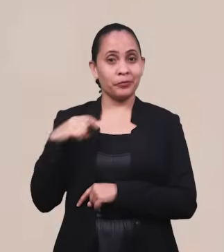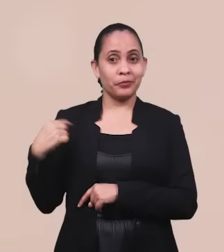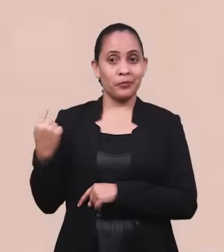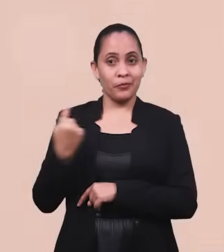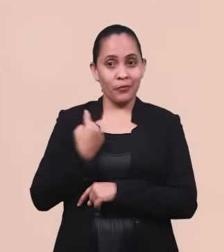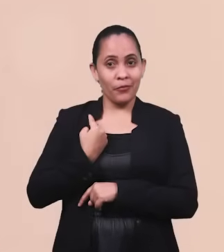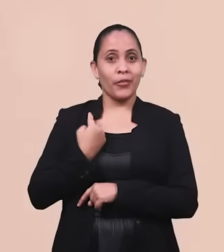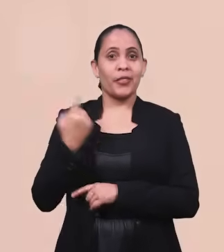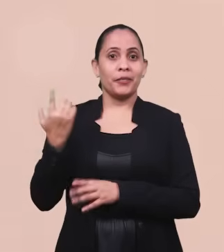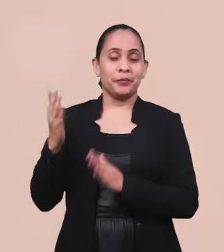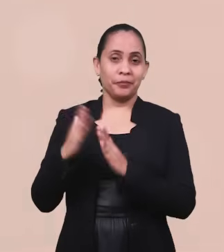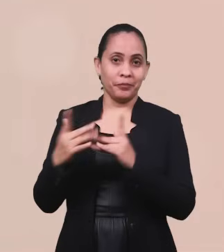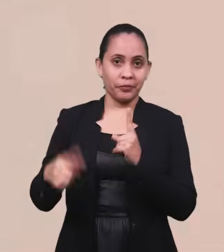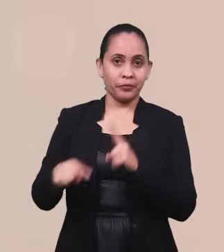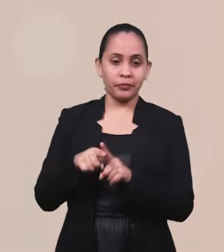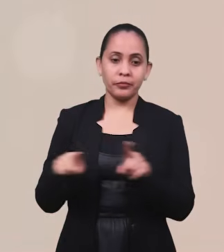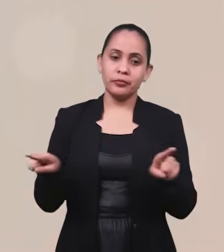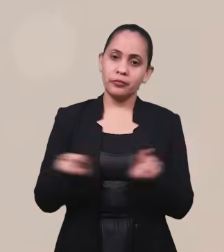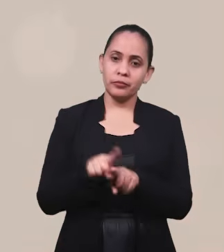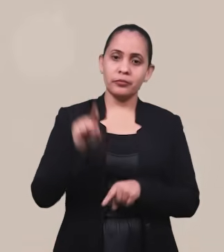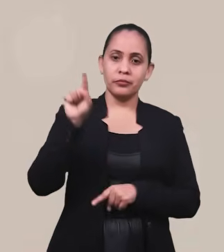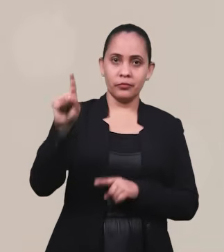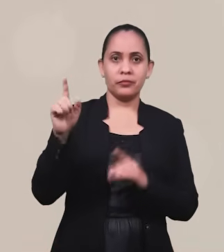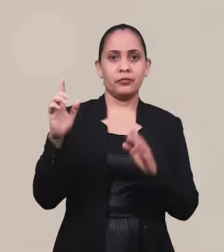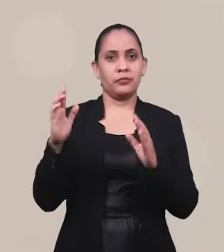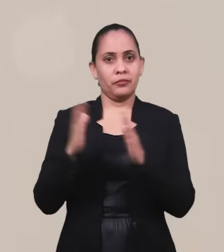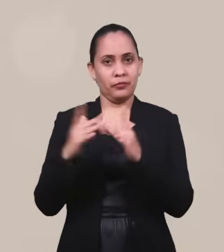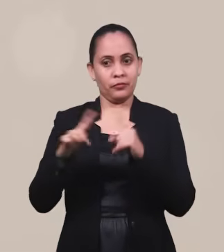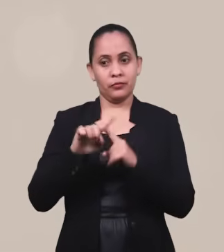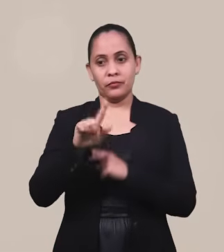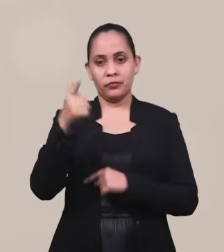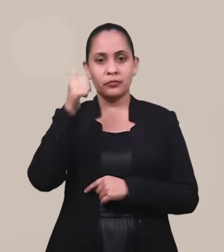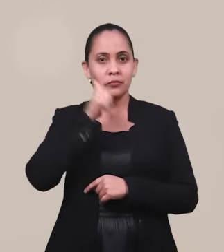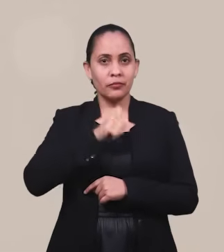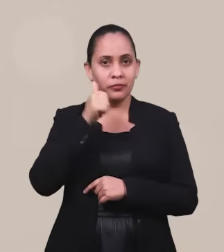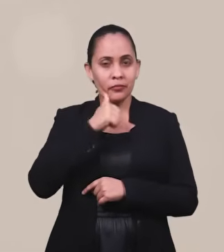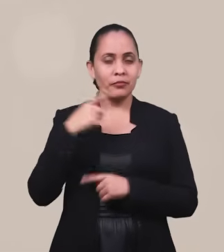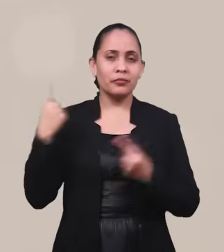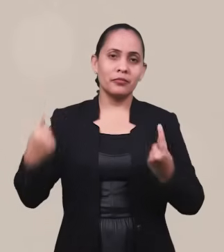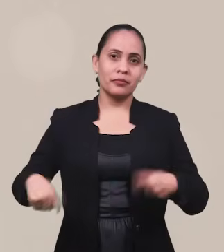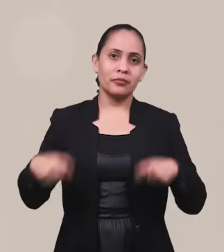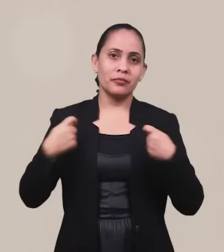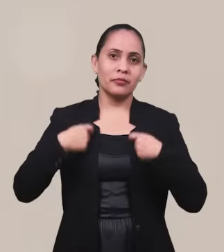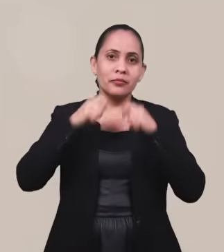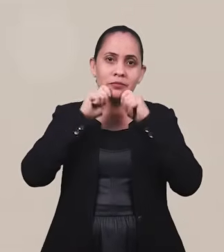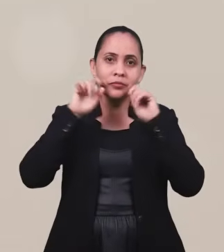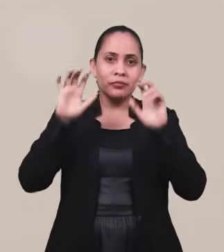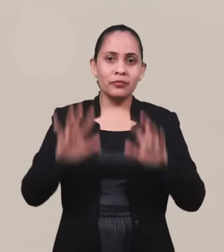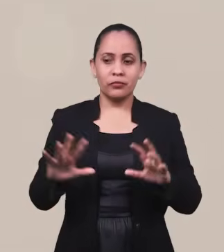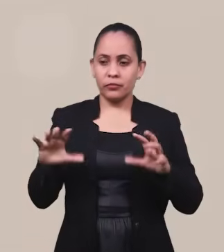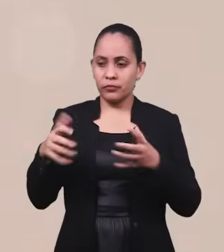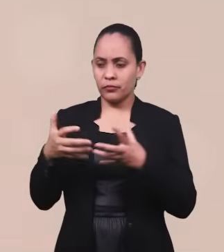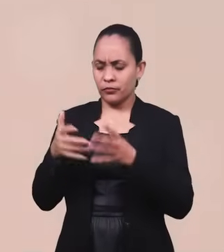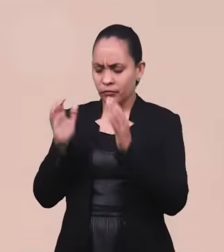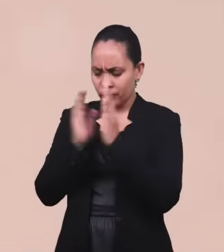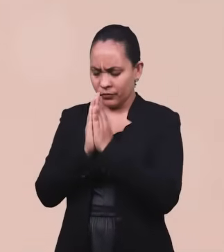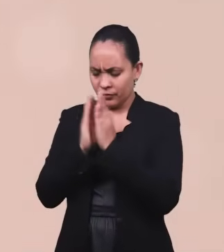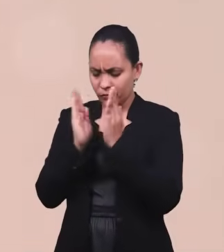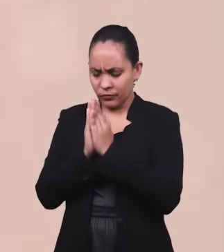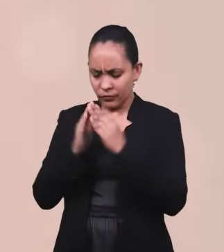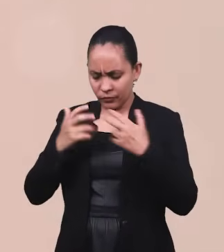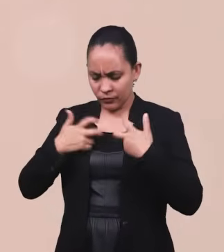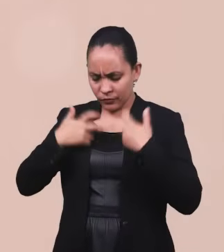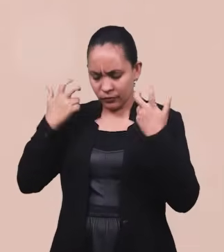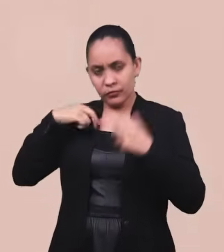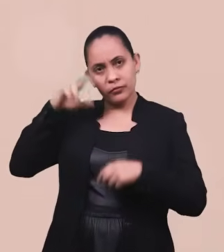nossas igrejas. Recentemente, também na nossa igreja, outra irmã também com uma necessidade, o grupo se juntou,